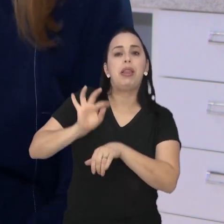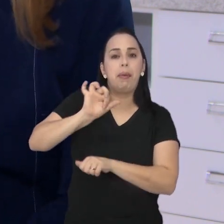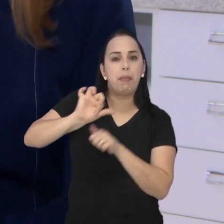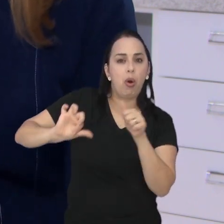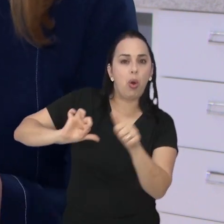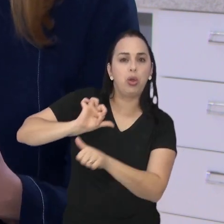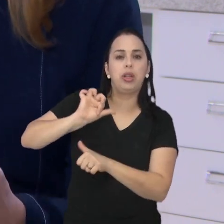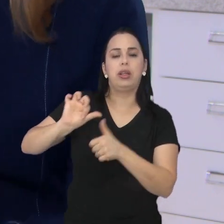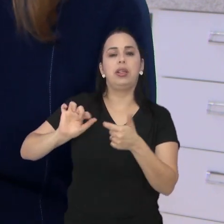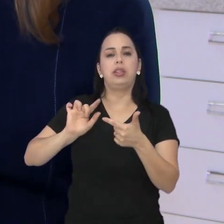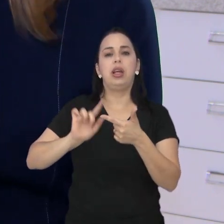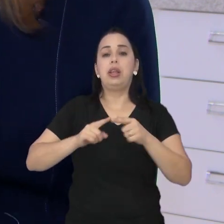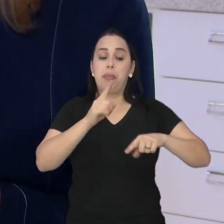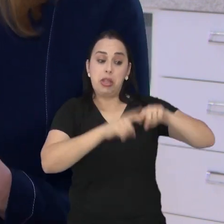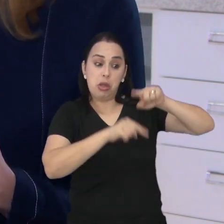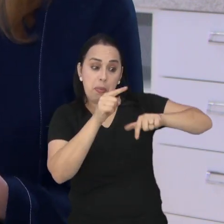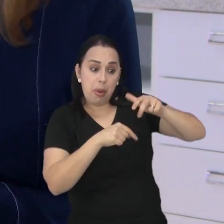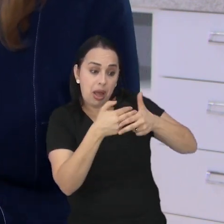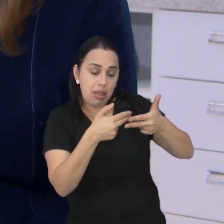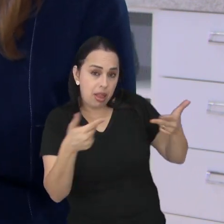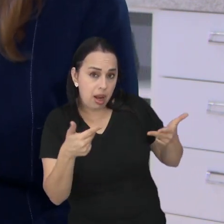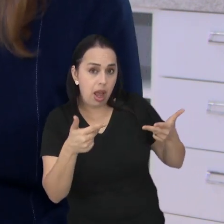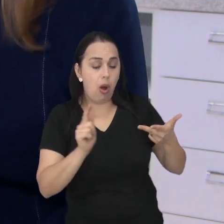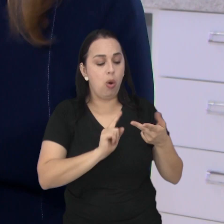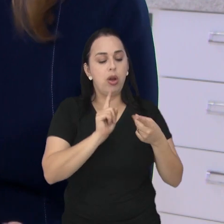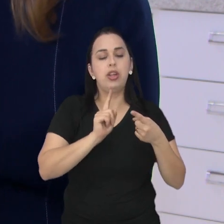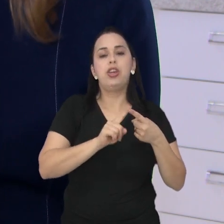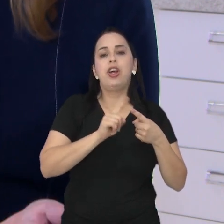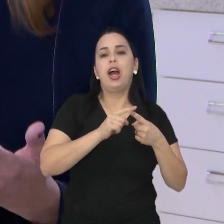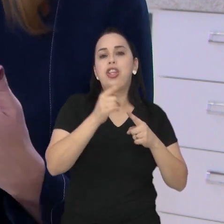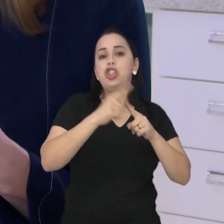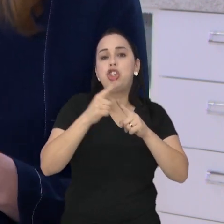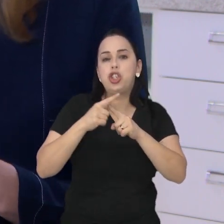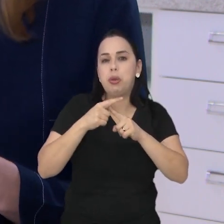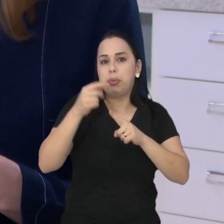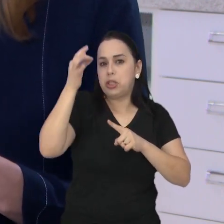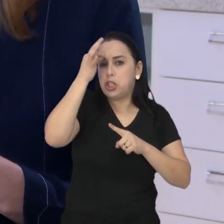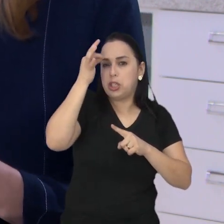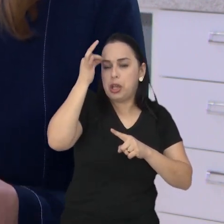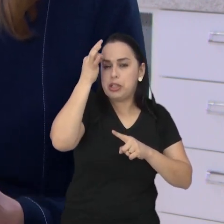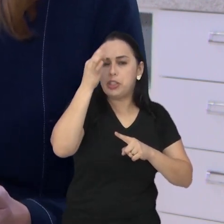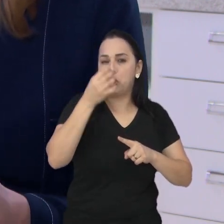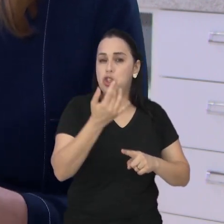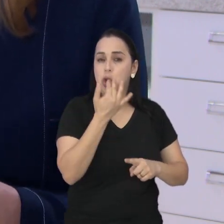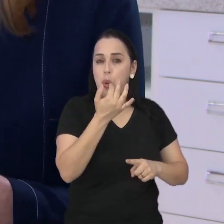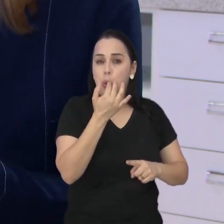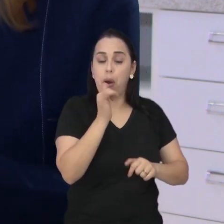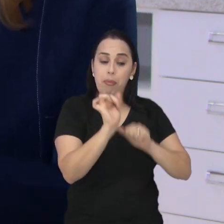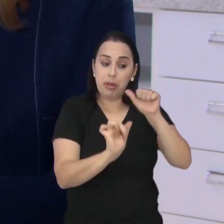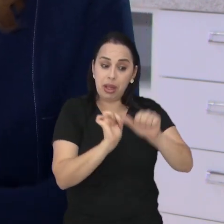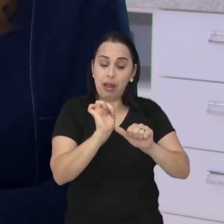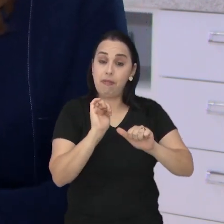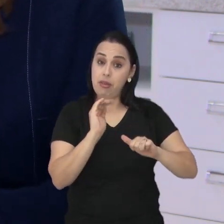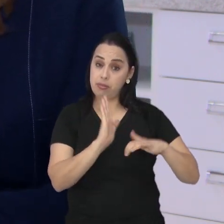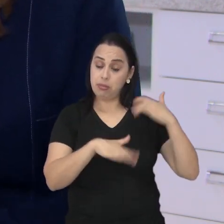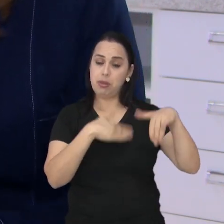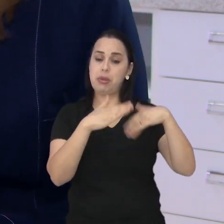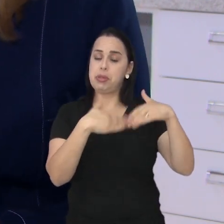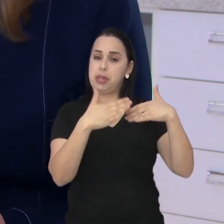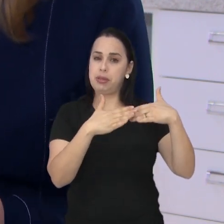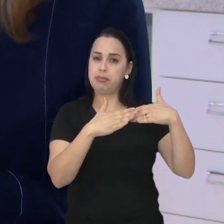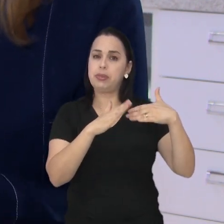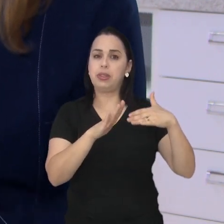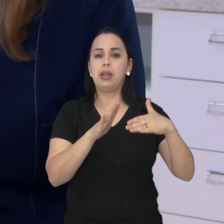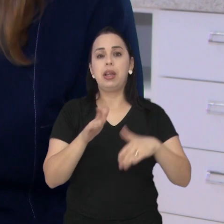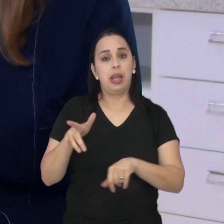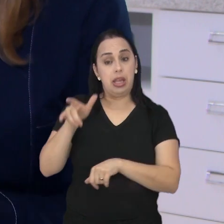tecnologias de tanto de equipamento quanto de pigmentos. Então, essa tecnologia, vai se avançando cada vez